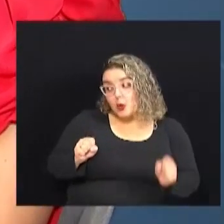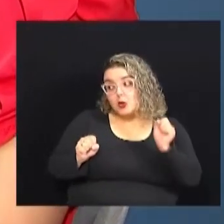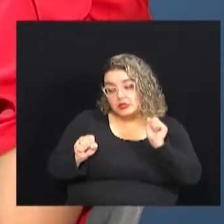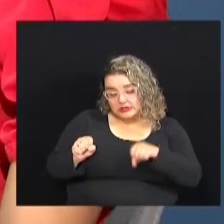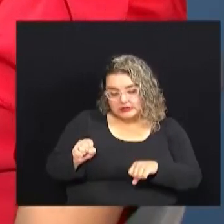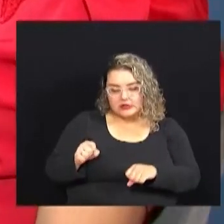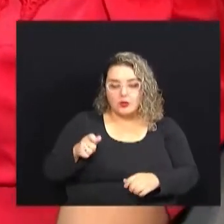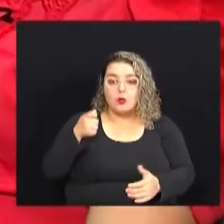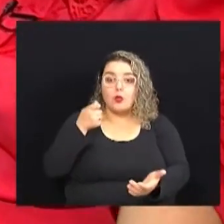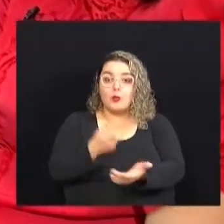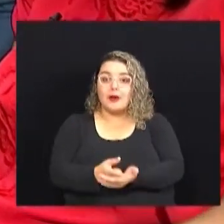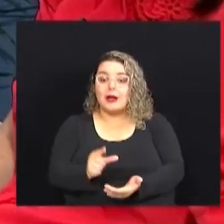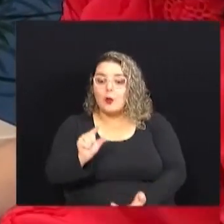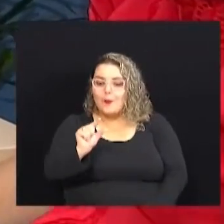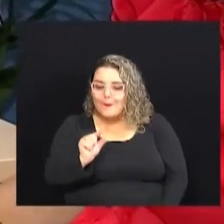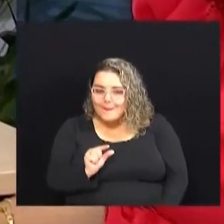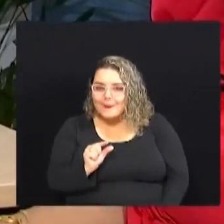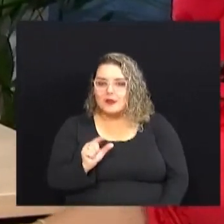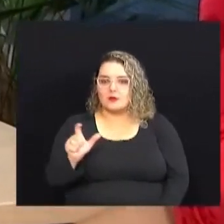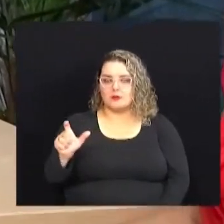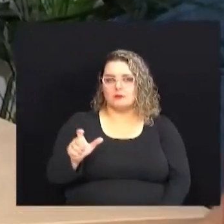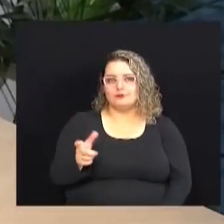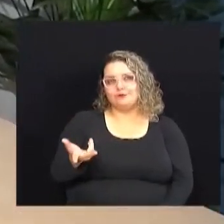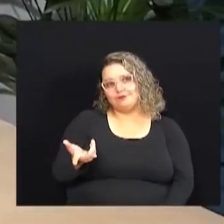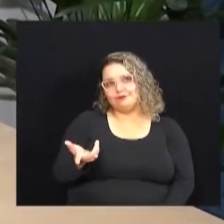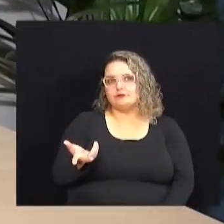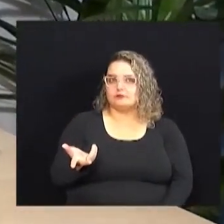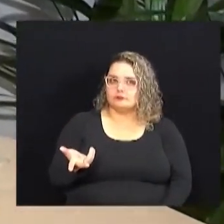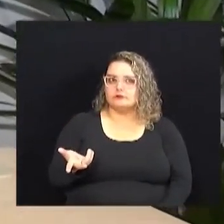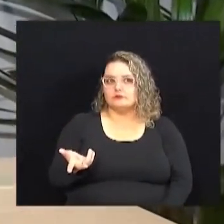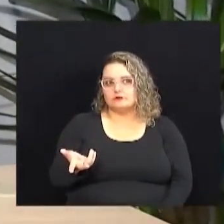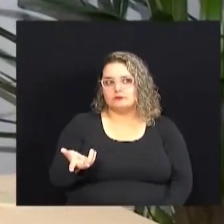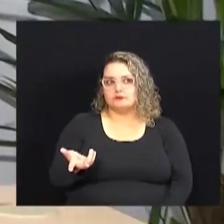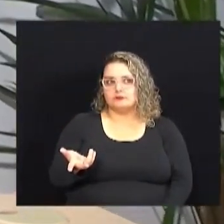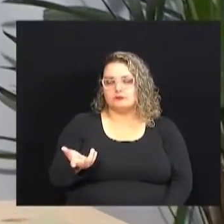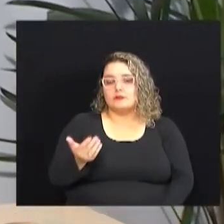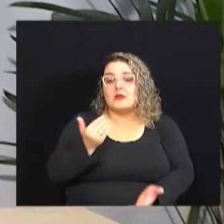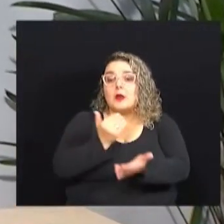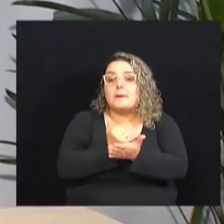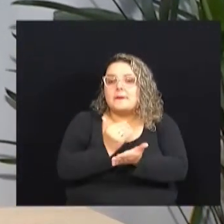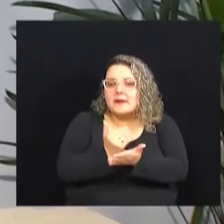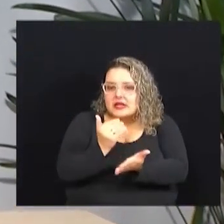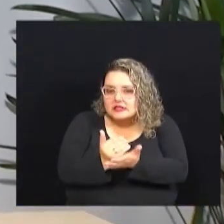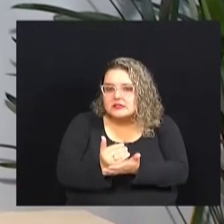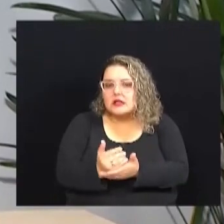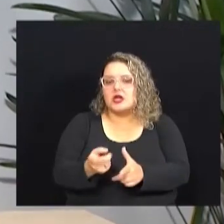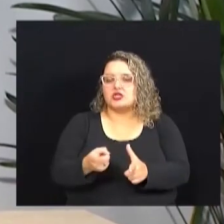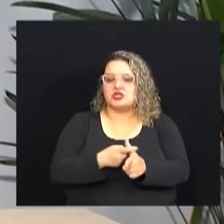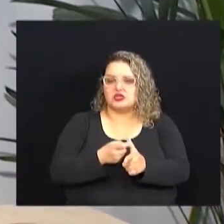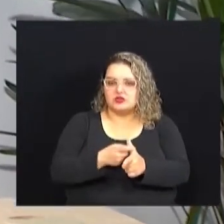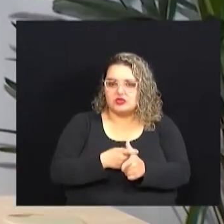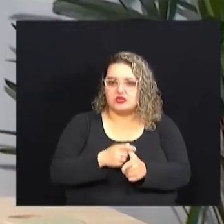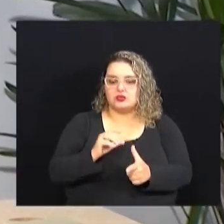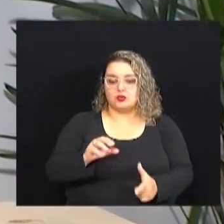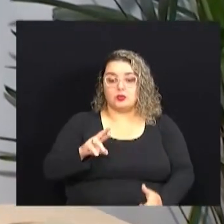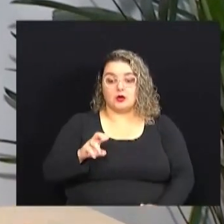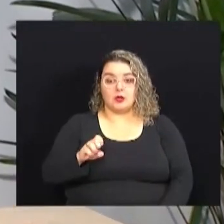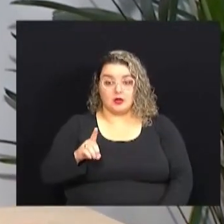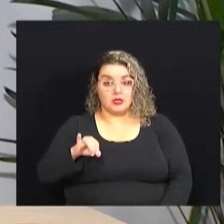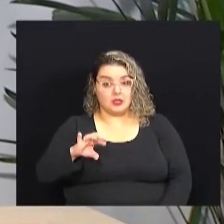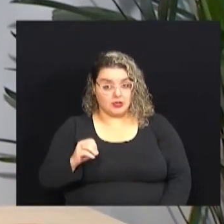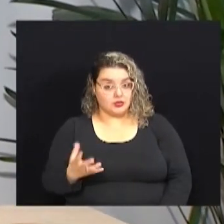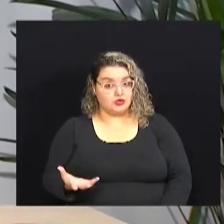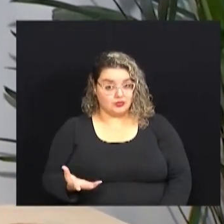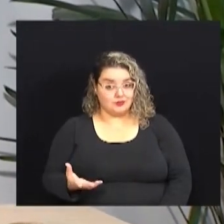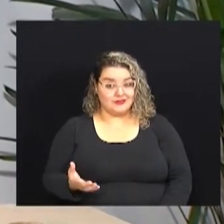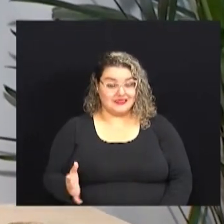O significado de pagar o mínimo do cartão é como se você fosse... É como se parcelar um cartão, né? A dívida do cartão de crédito, só que isso